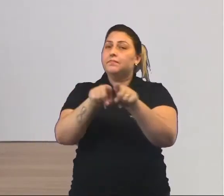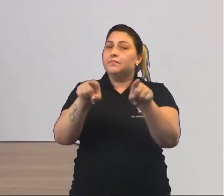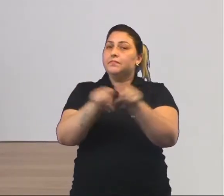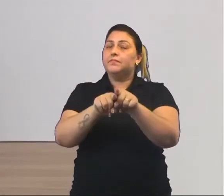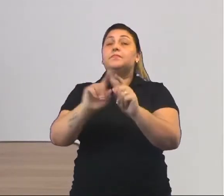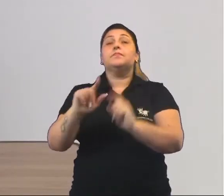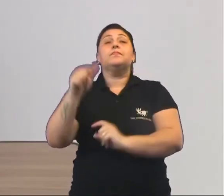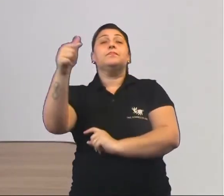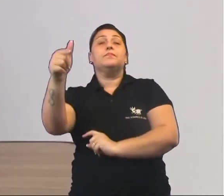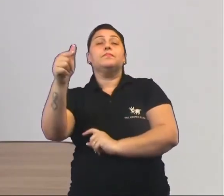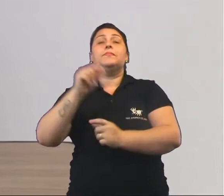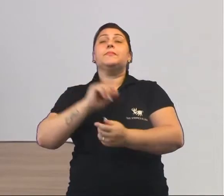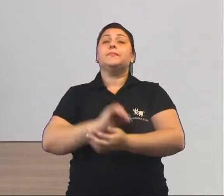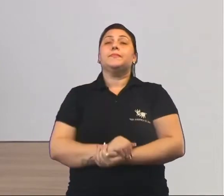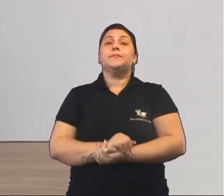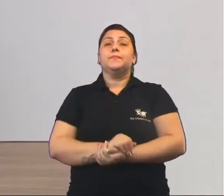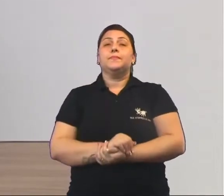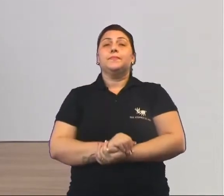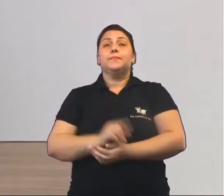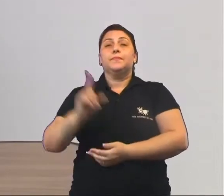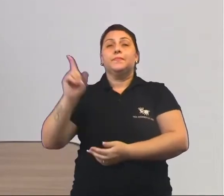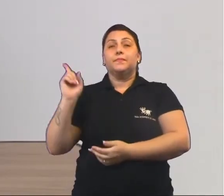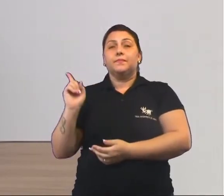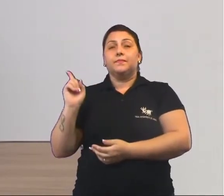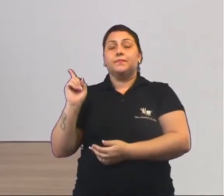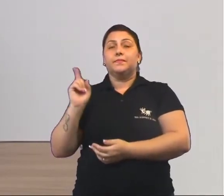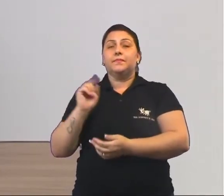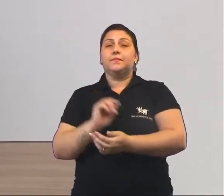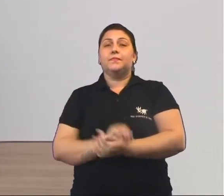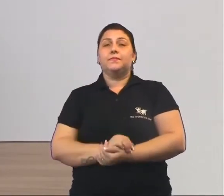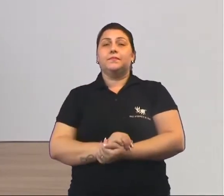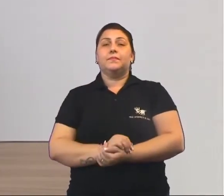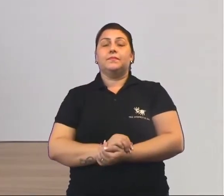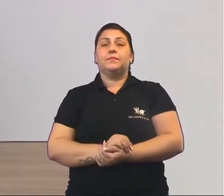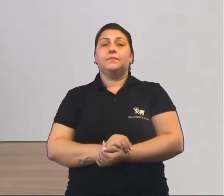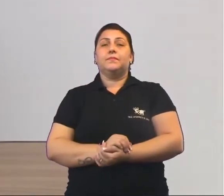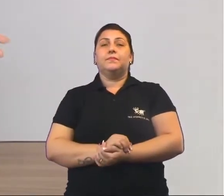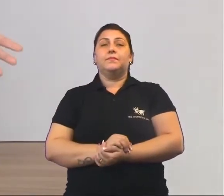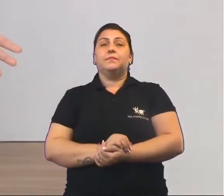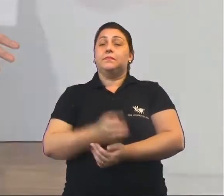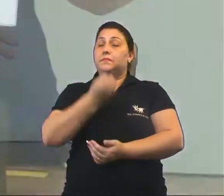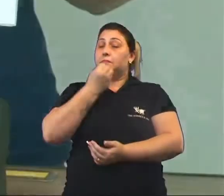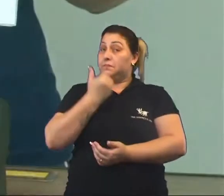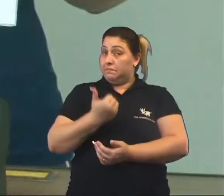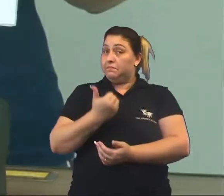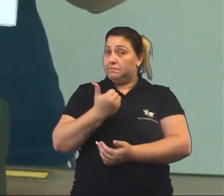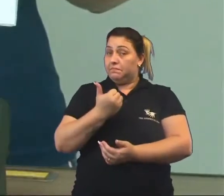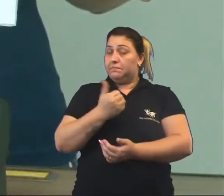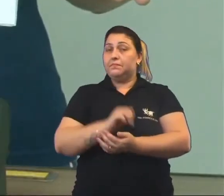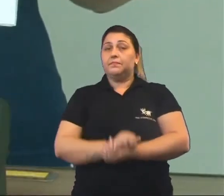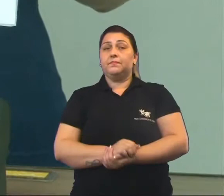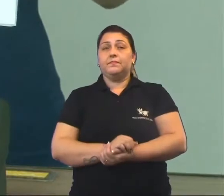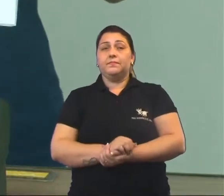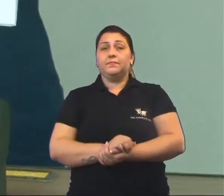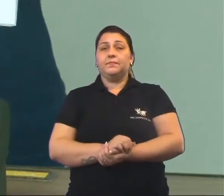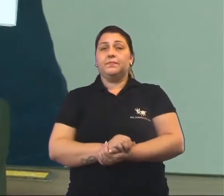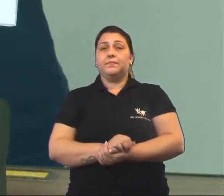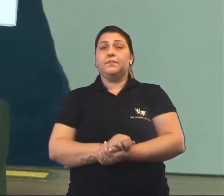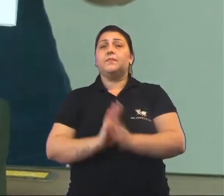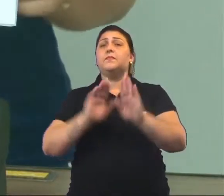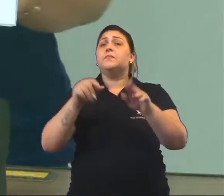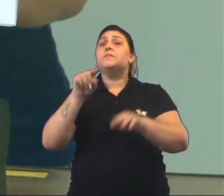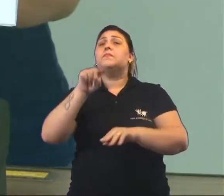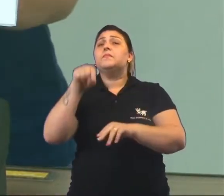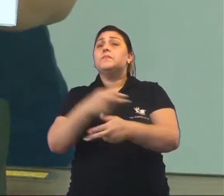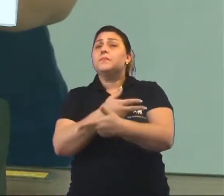Vamos então ao próximo, olhem só. Esse aqui, muito comum, não é mesmo? Que